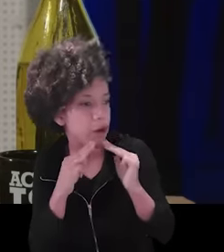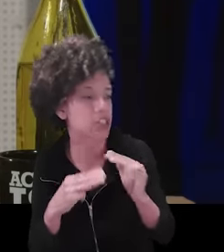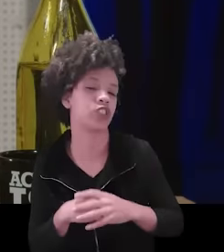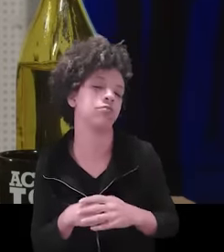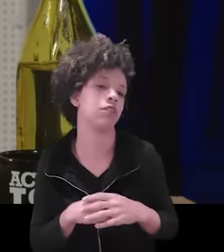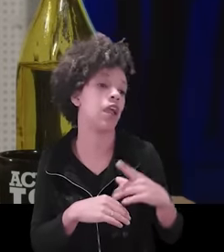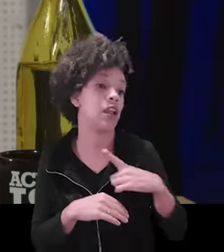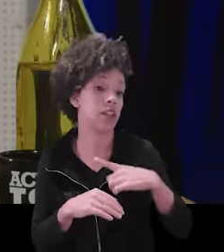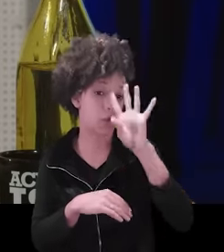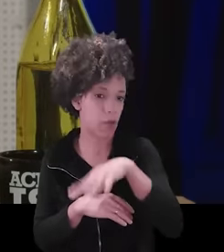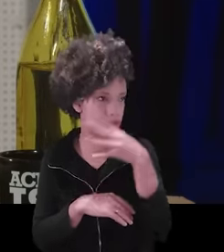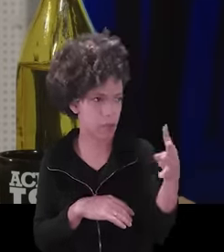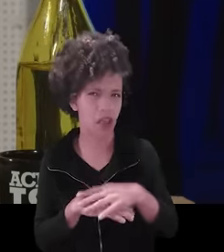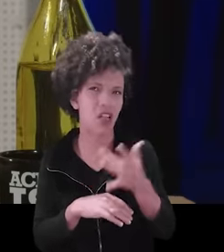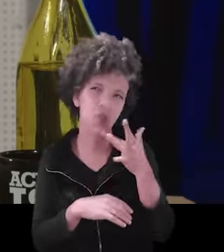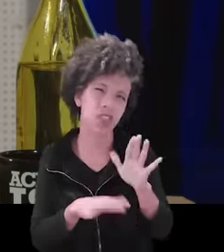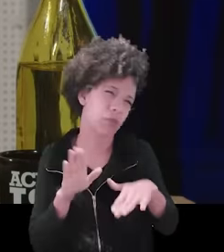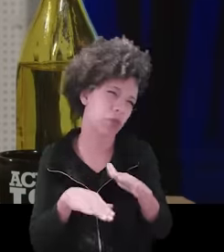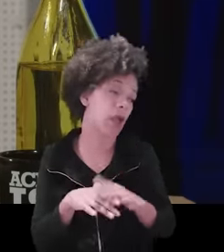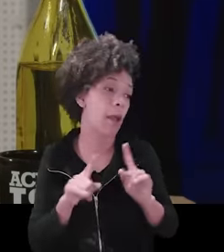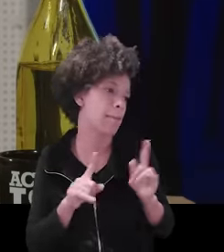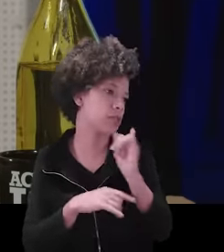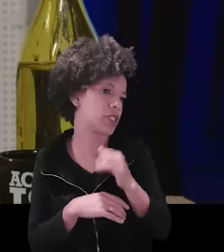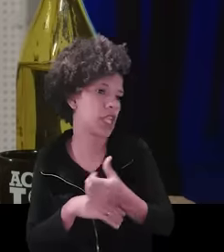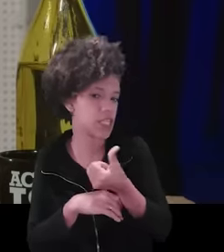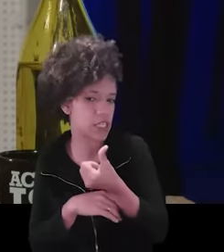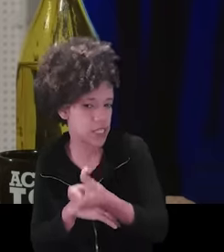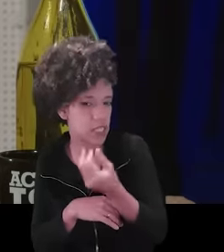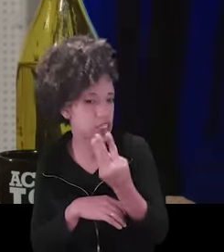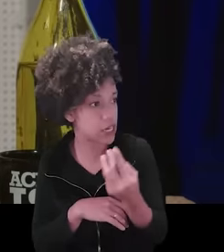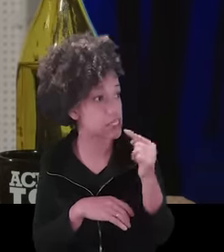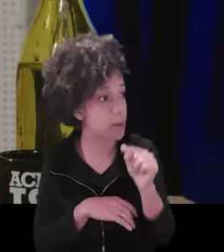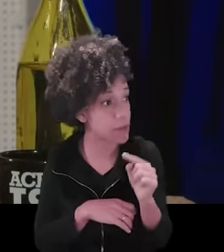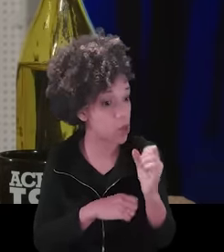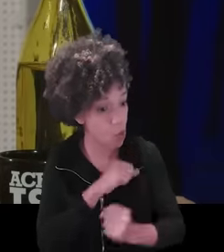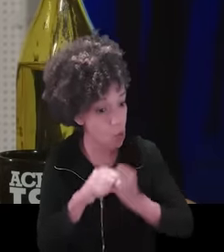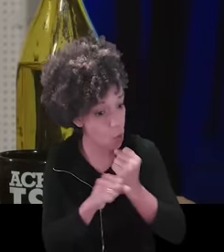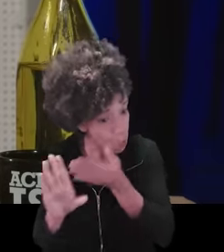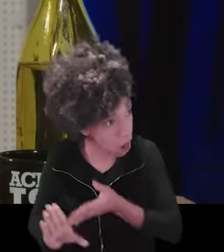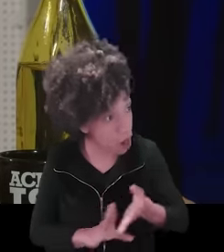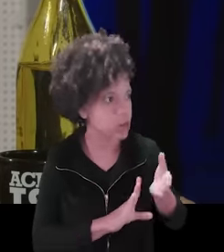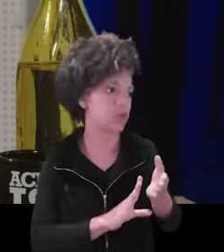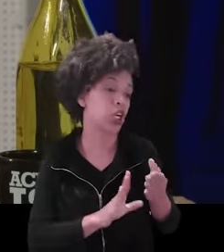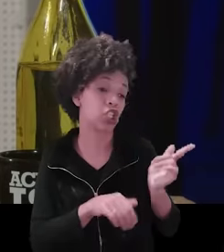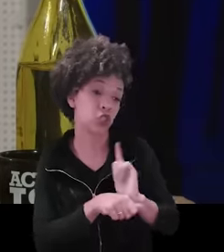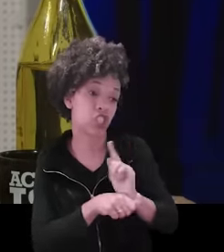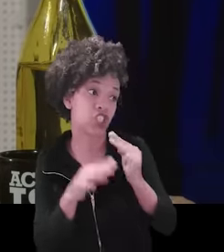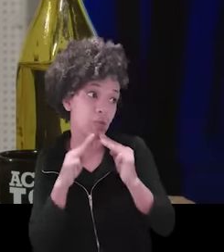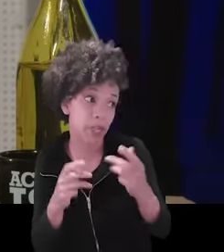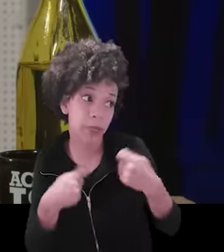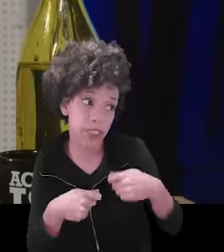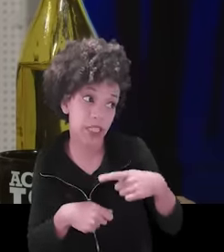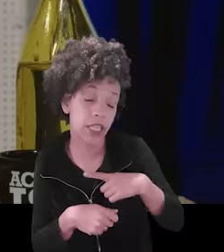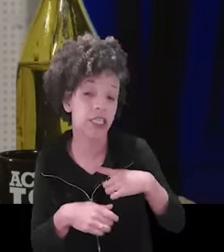marketing ele lá tem uma tabela eu não sei quanto que é mais ou menos mas é assim é 63 mil por ano que um gerente de